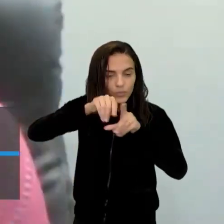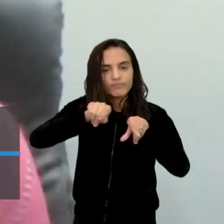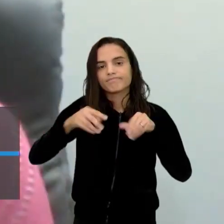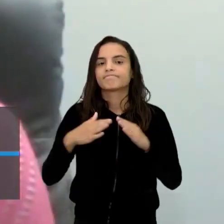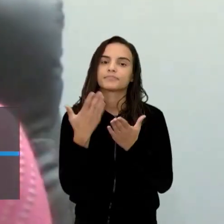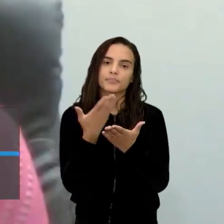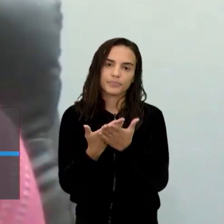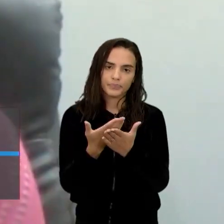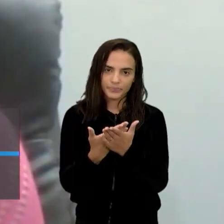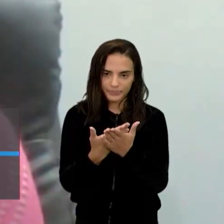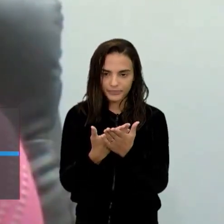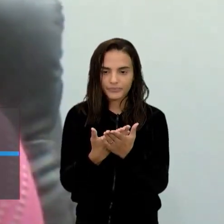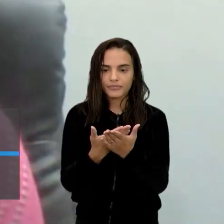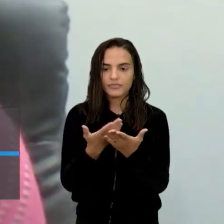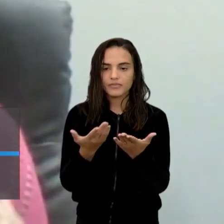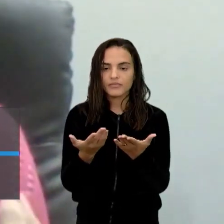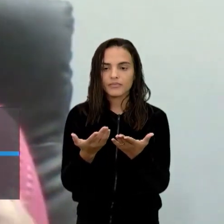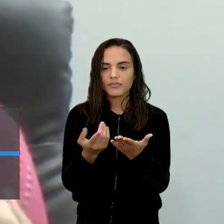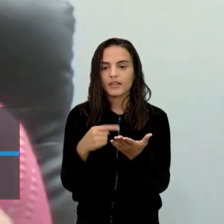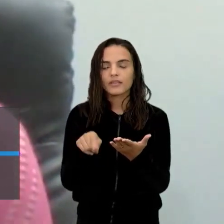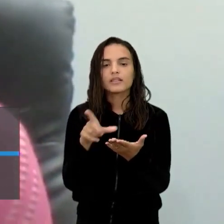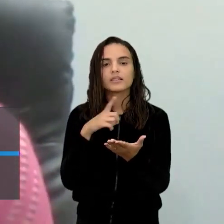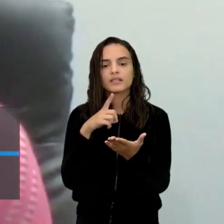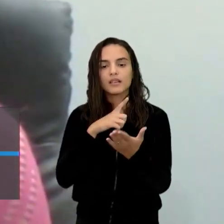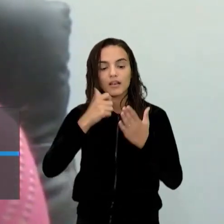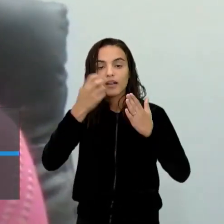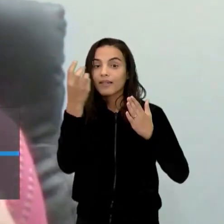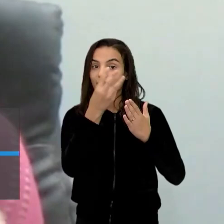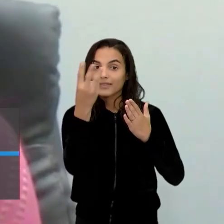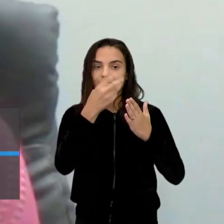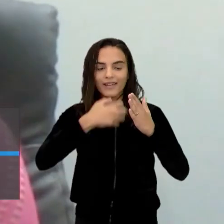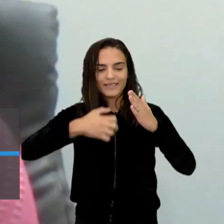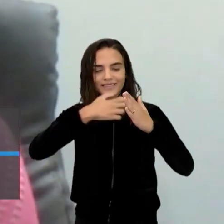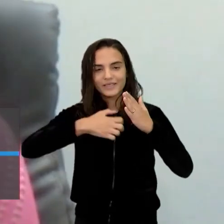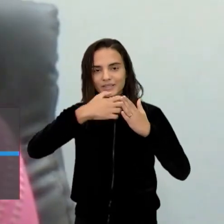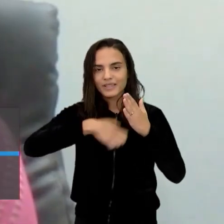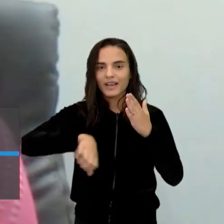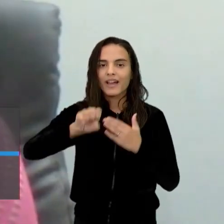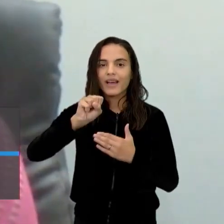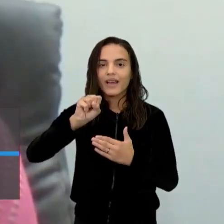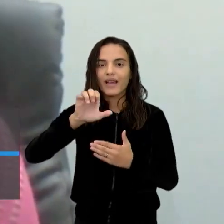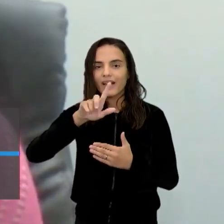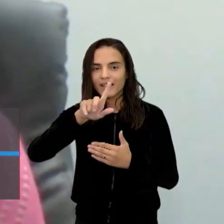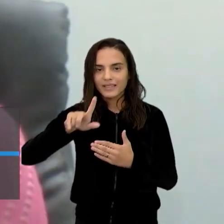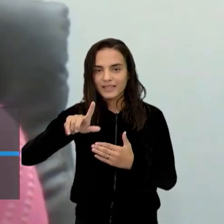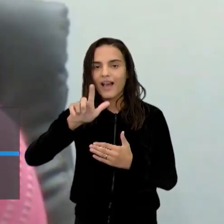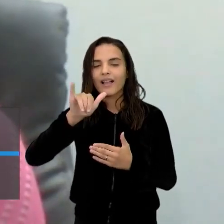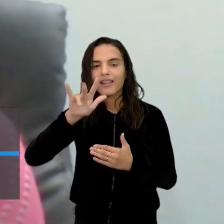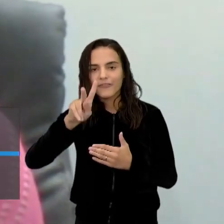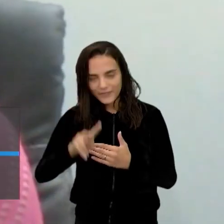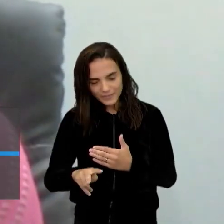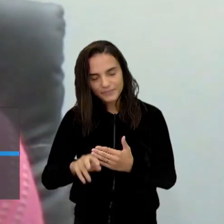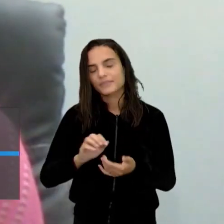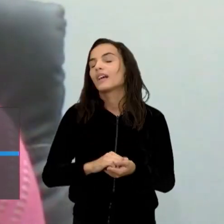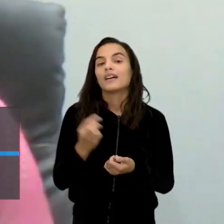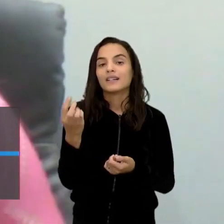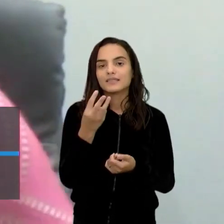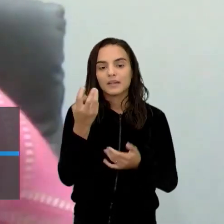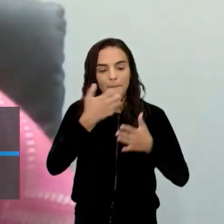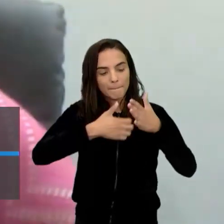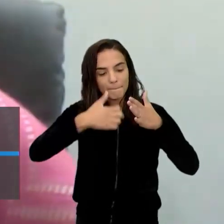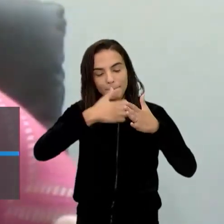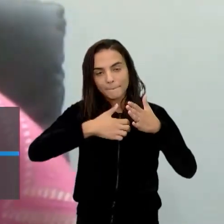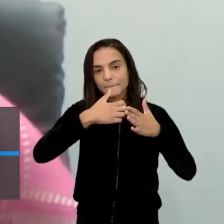ambiente escolar. Aqui em Limeira nós temos 3 empresas que nos atendem, que é a SEJ, a EMC e a Life. São 3 empresas